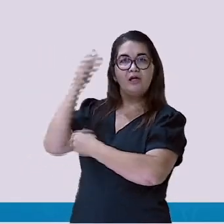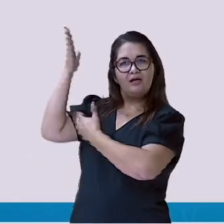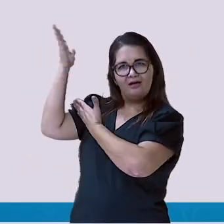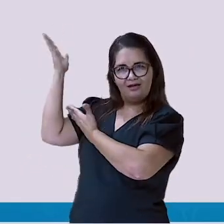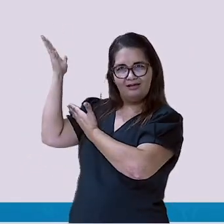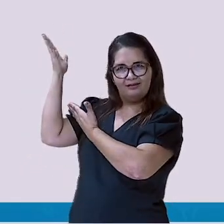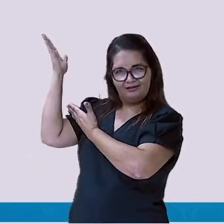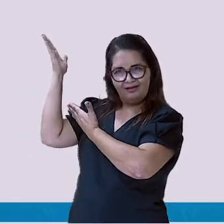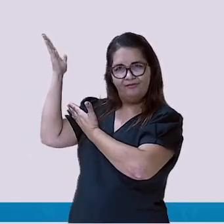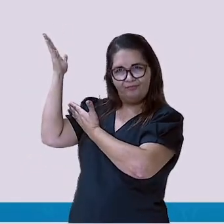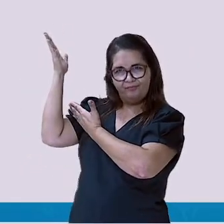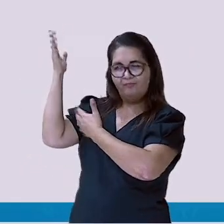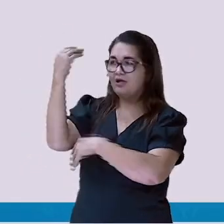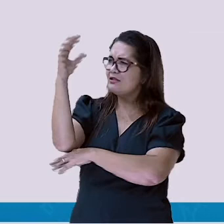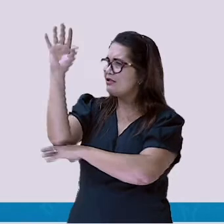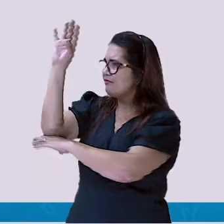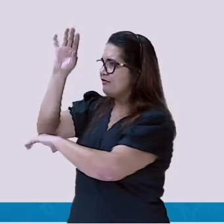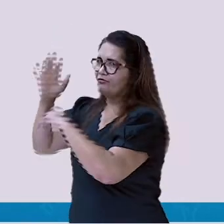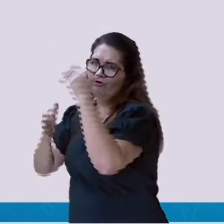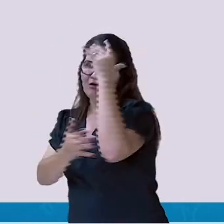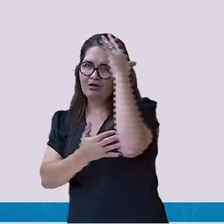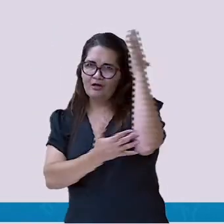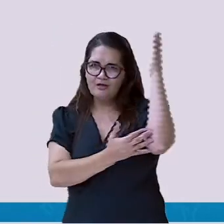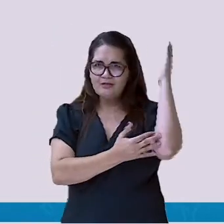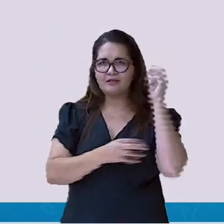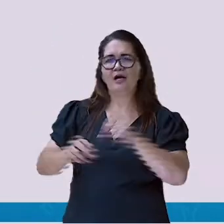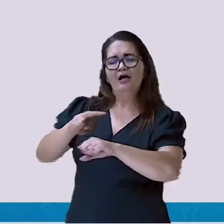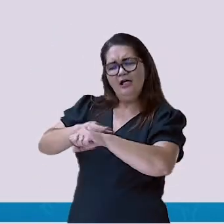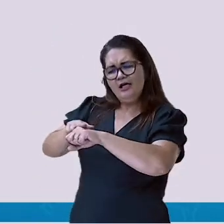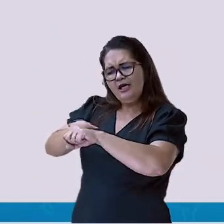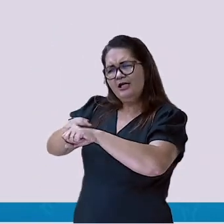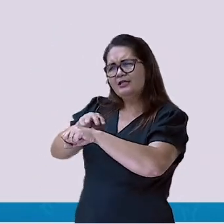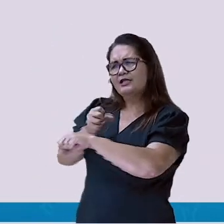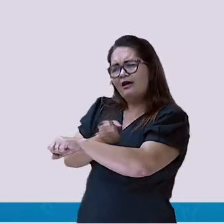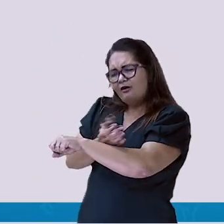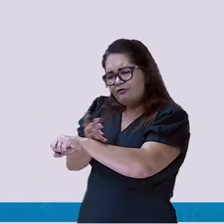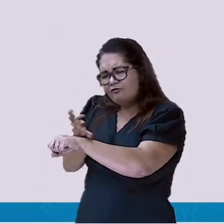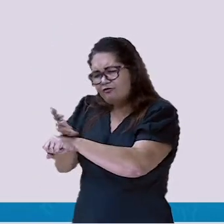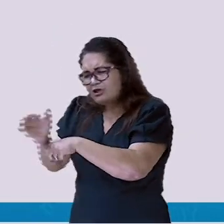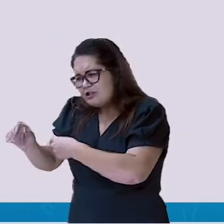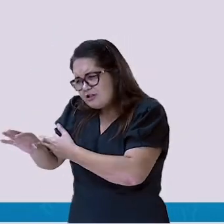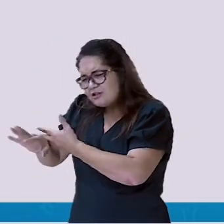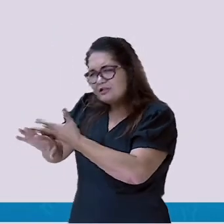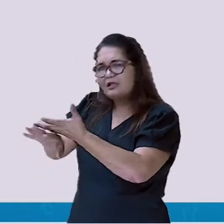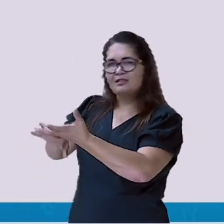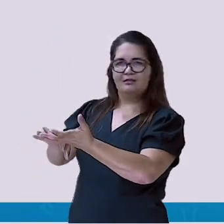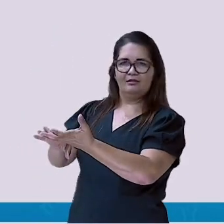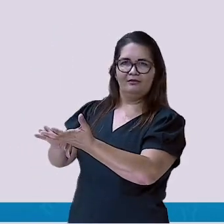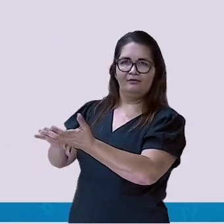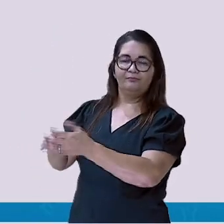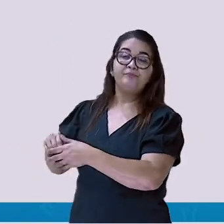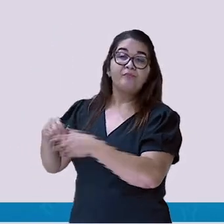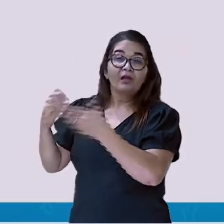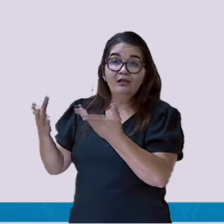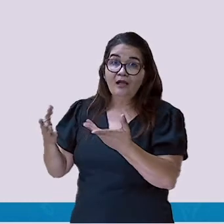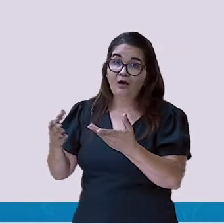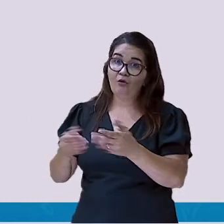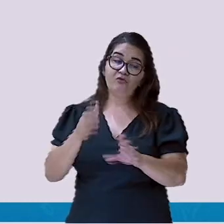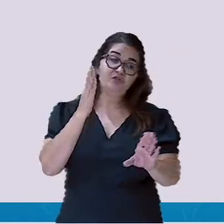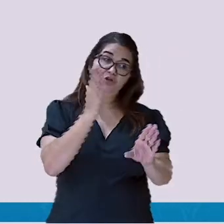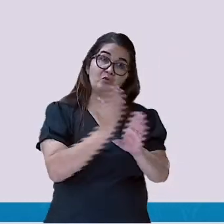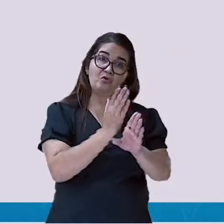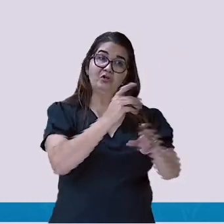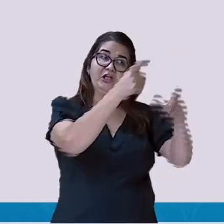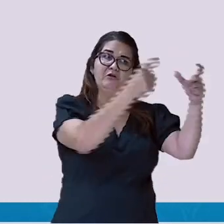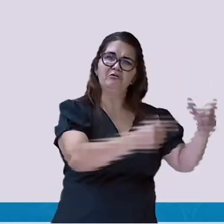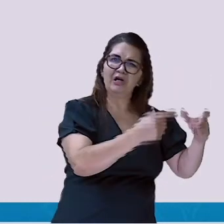pontos altos com baixas temperaturas. Então, aparece em algumas regiões do país, mas em regiões muito quentes a gente não vai ver a